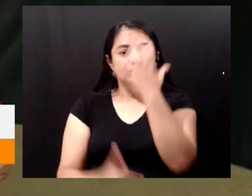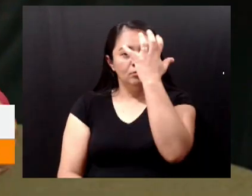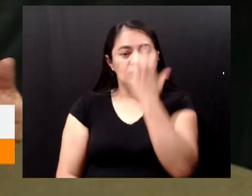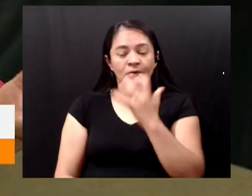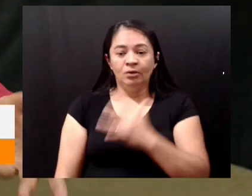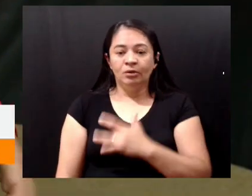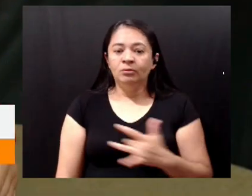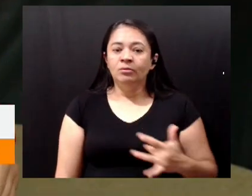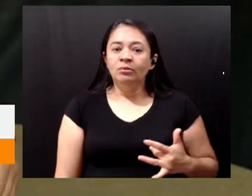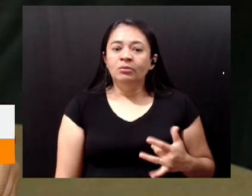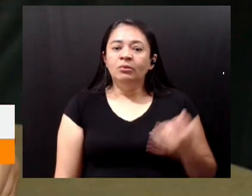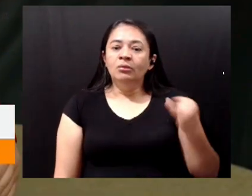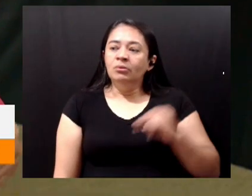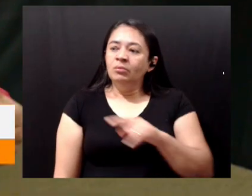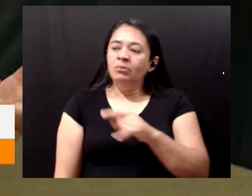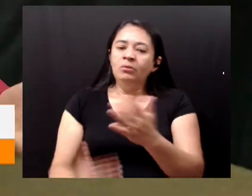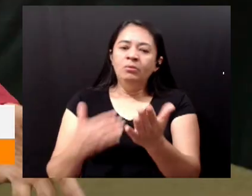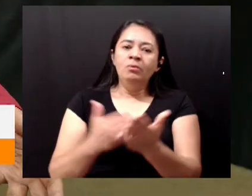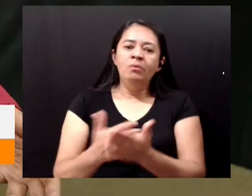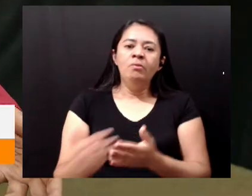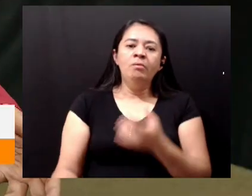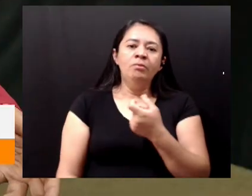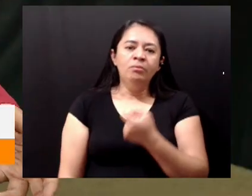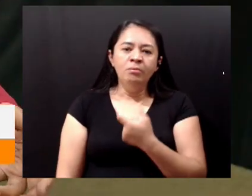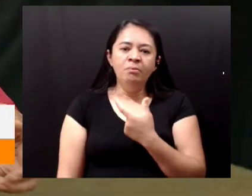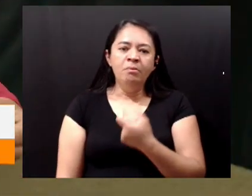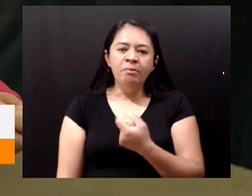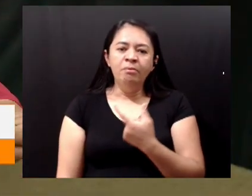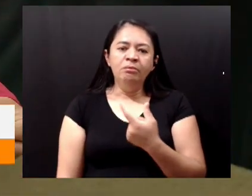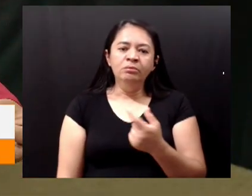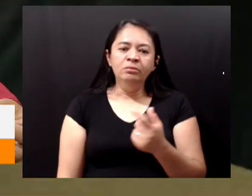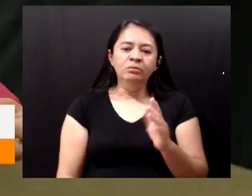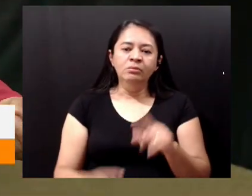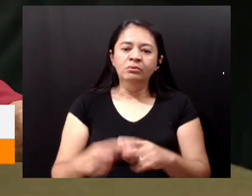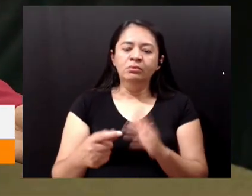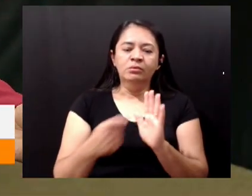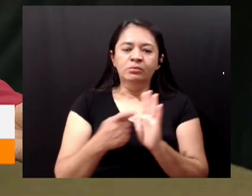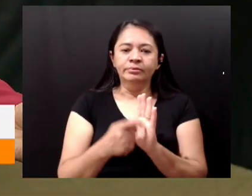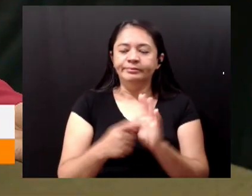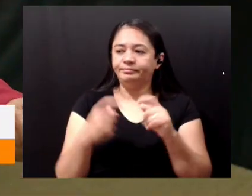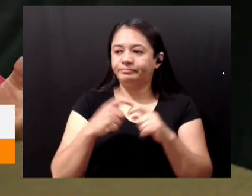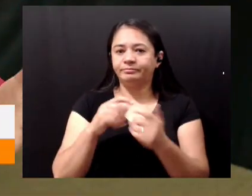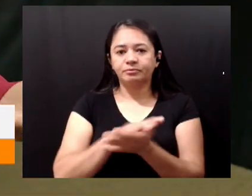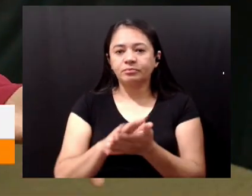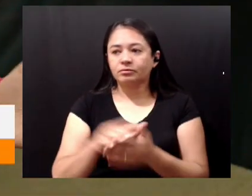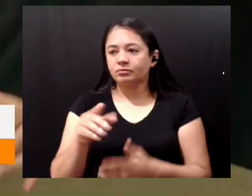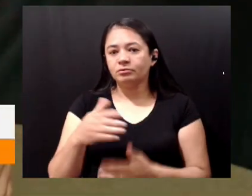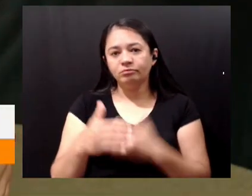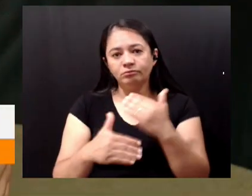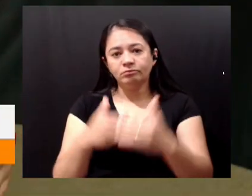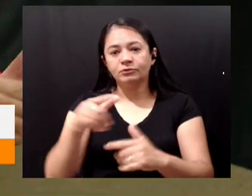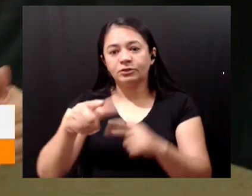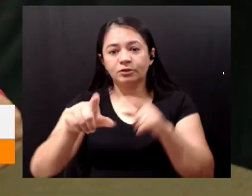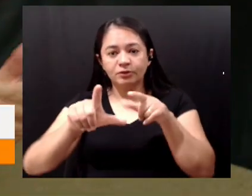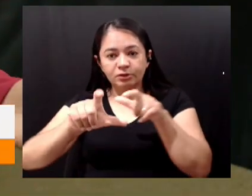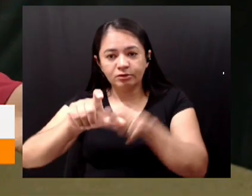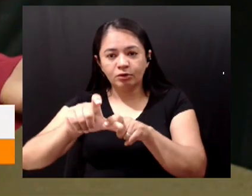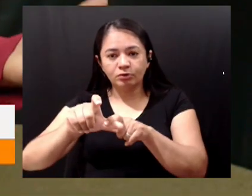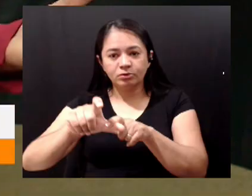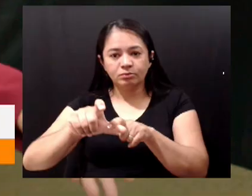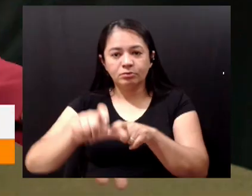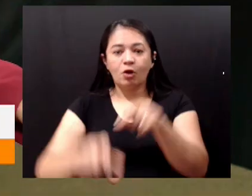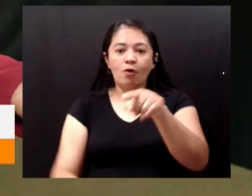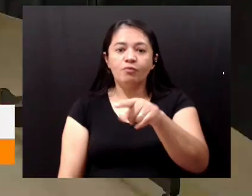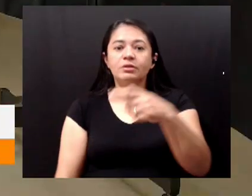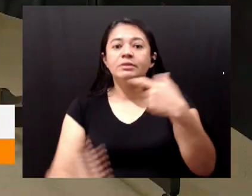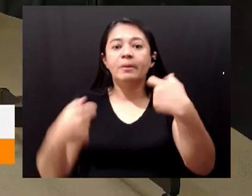começa a tomar medicamento sem prescrição, daqui a pouco você está dependente, e para você entender que você está dependente, aí você vai precisar